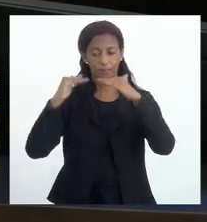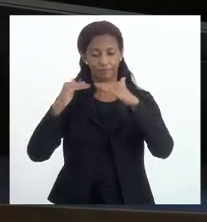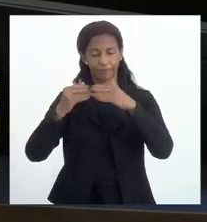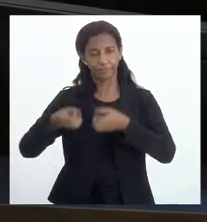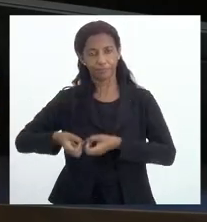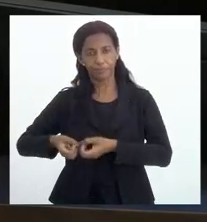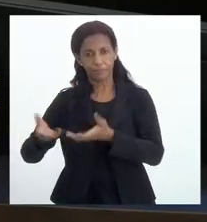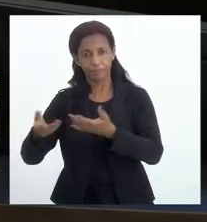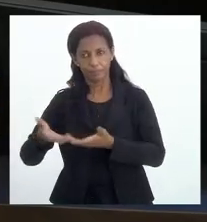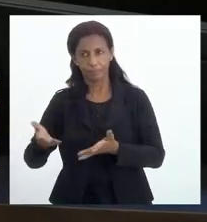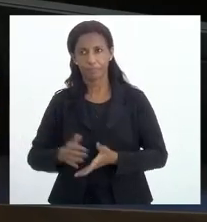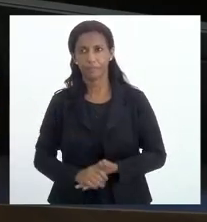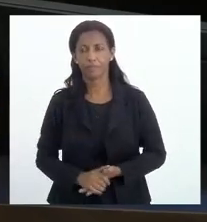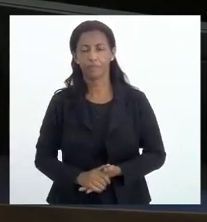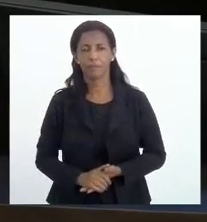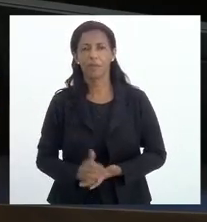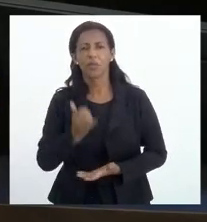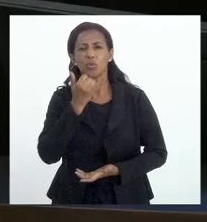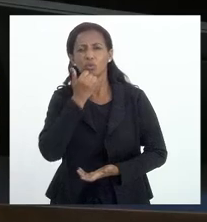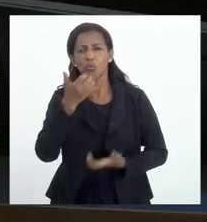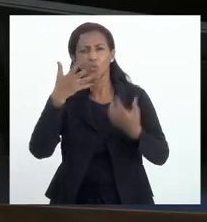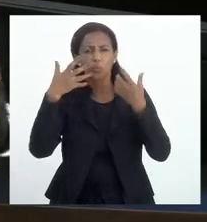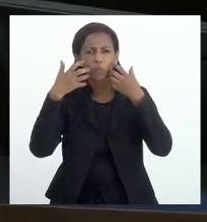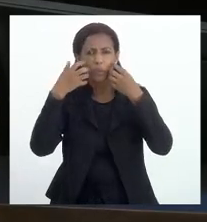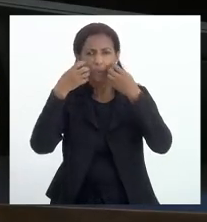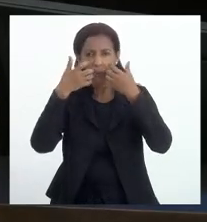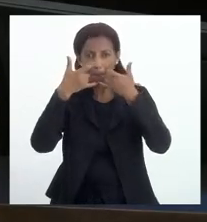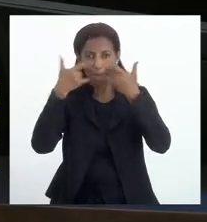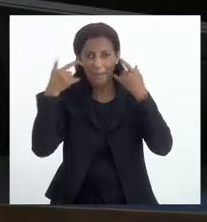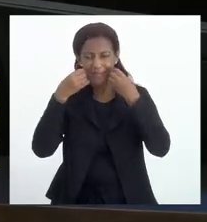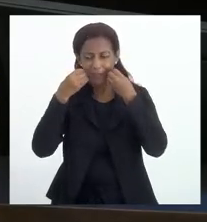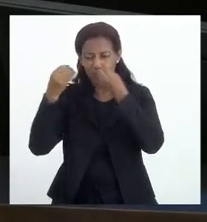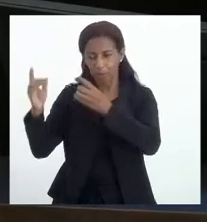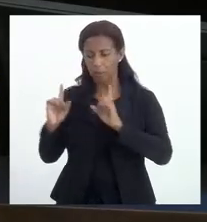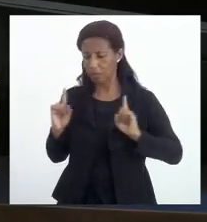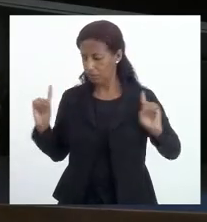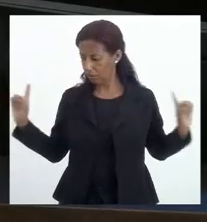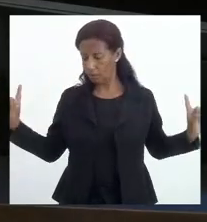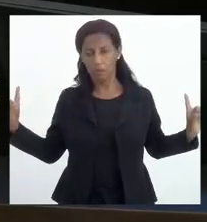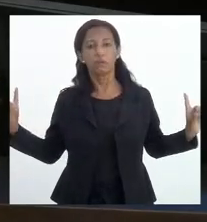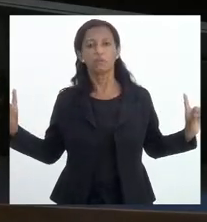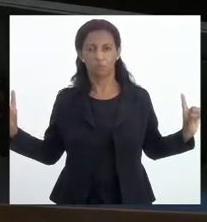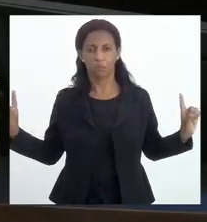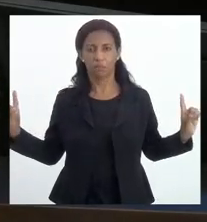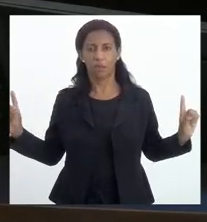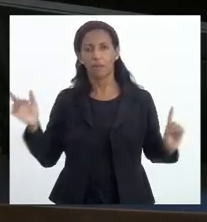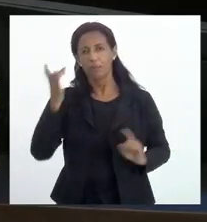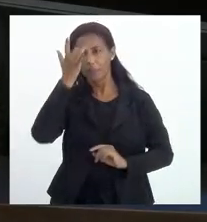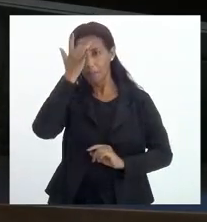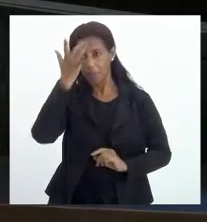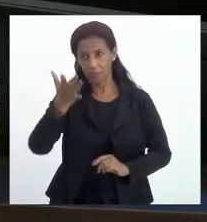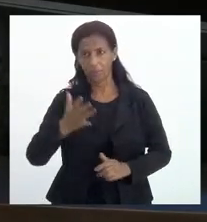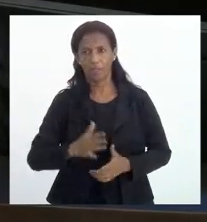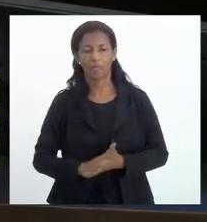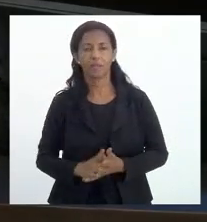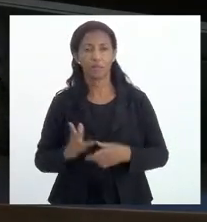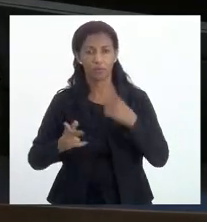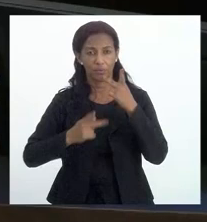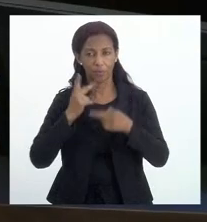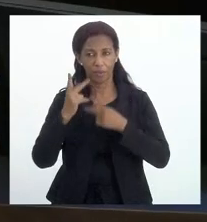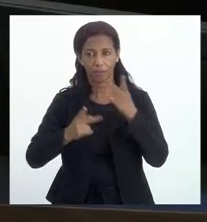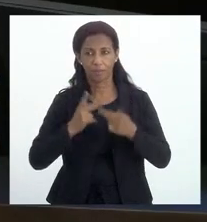gastos. Permitam-me tirar a máscara, estou com um certo distanciamento aqui e vai ficar mais fácil de